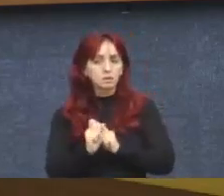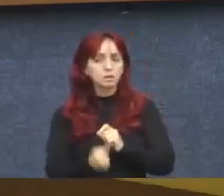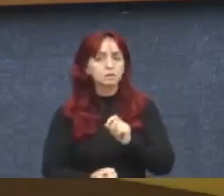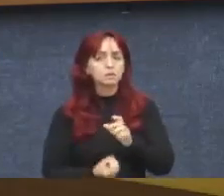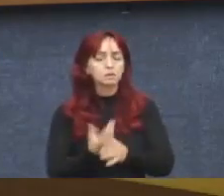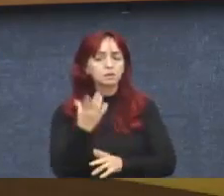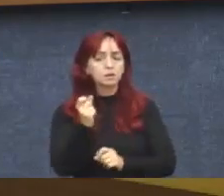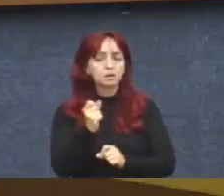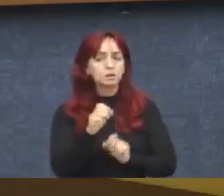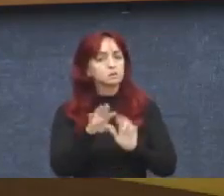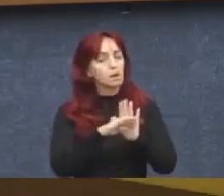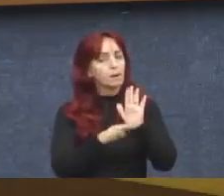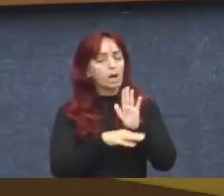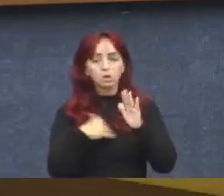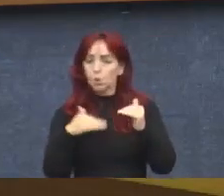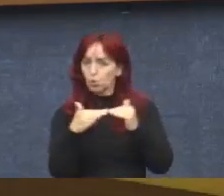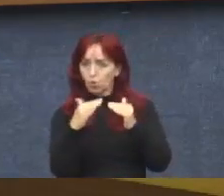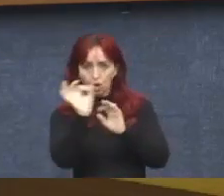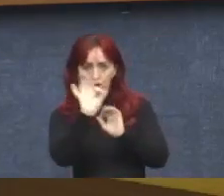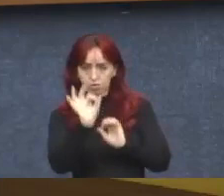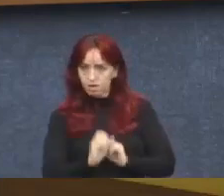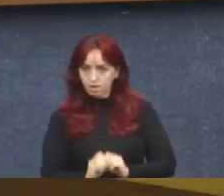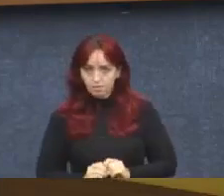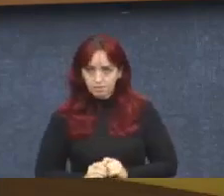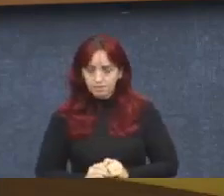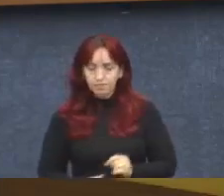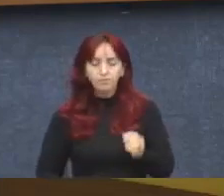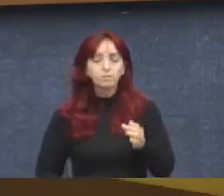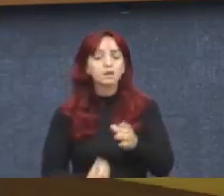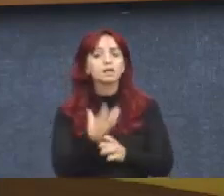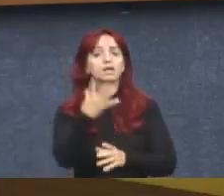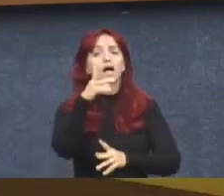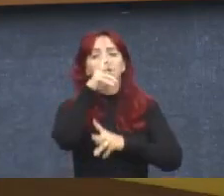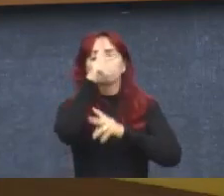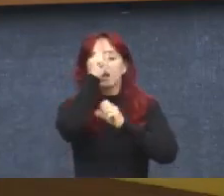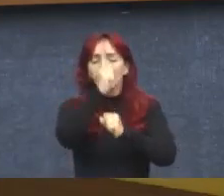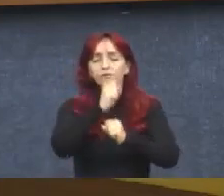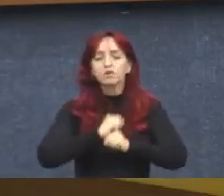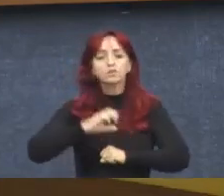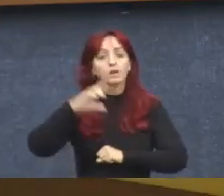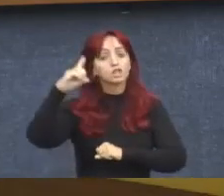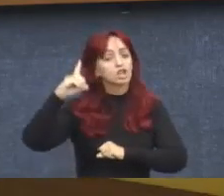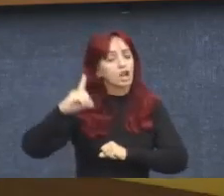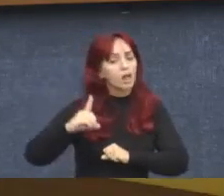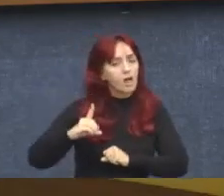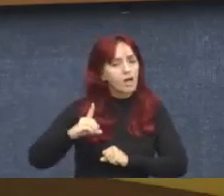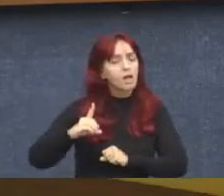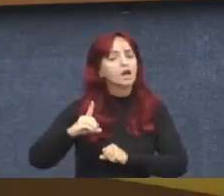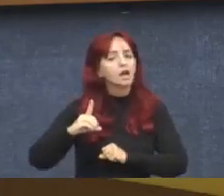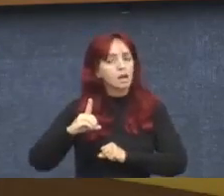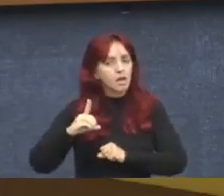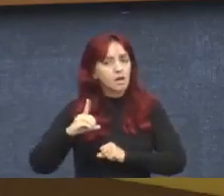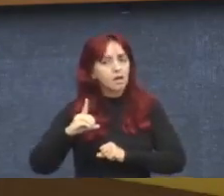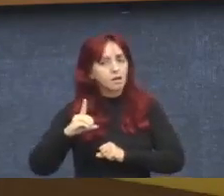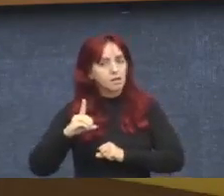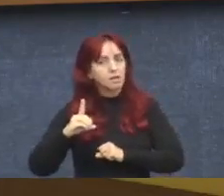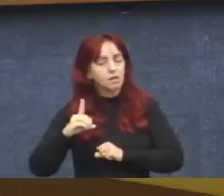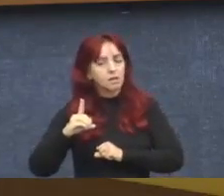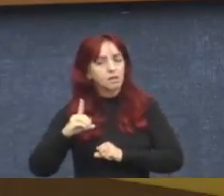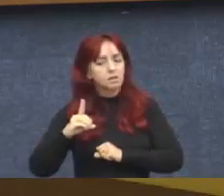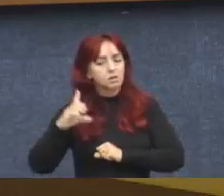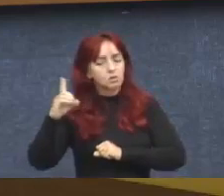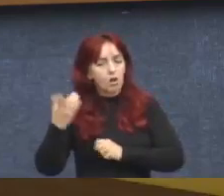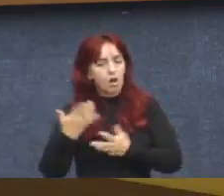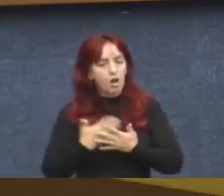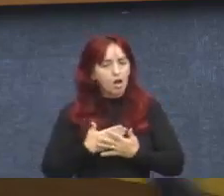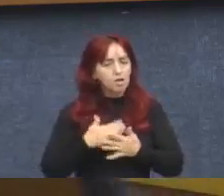vem uma parte que eu não concordo, criado pela força de uma direita, uma causa animal pautada pela direita, de um lado,